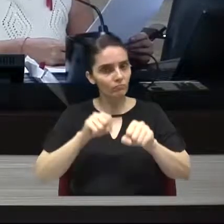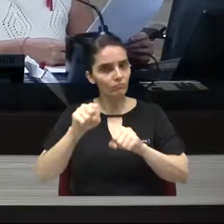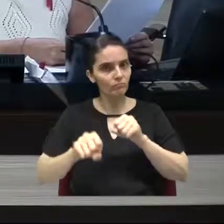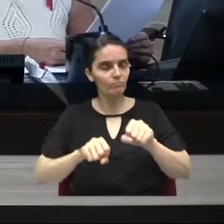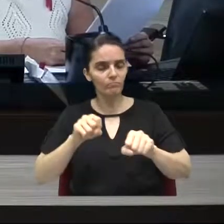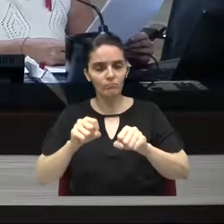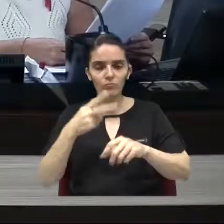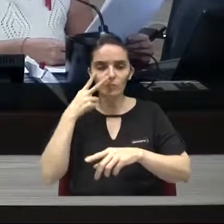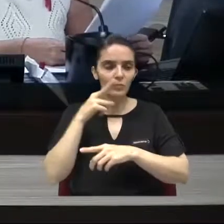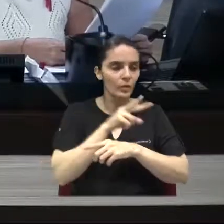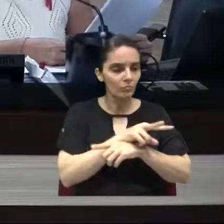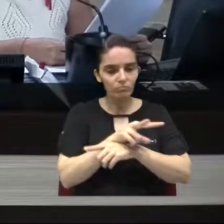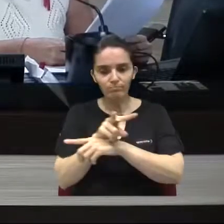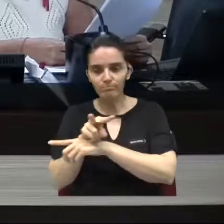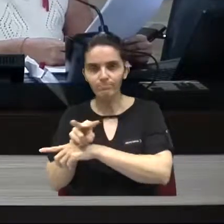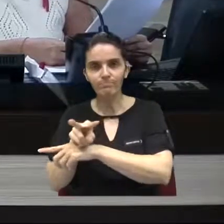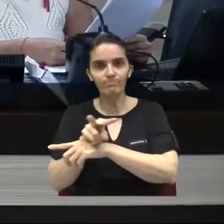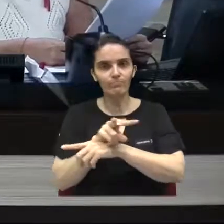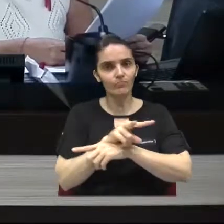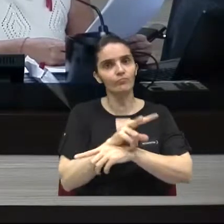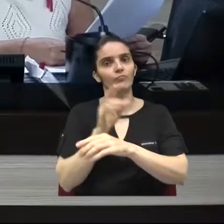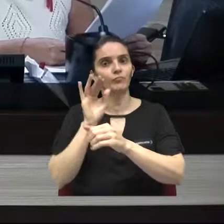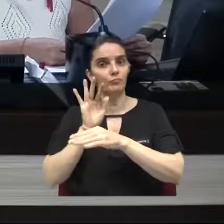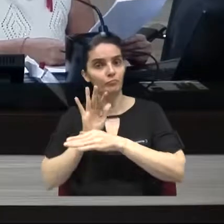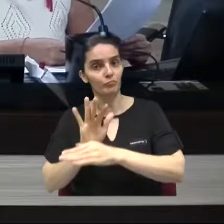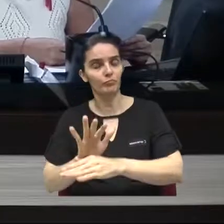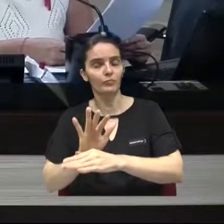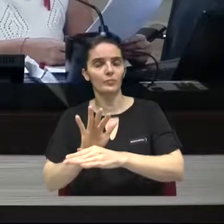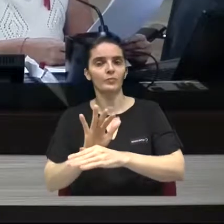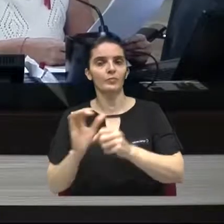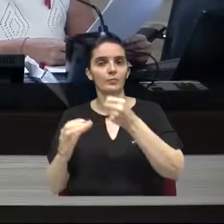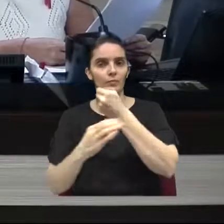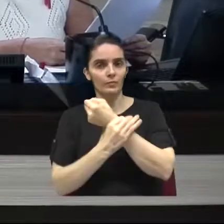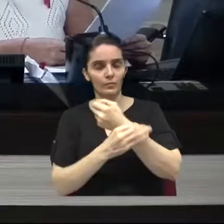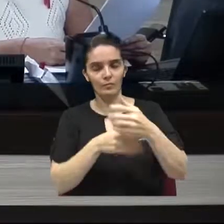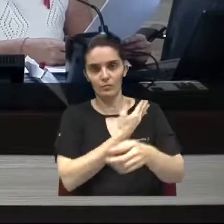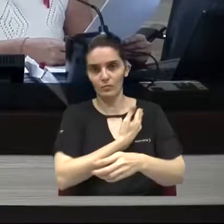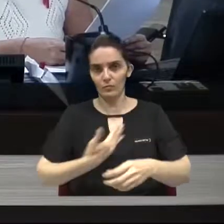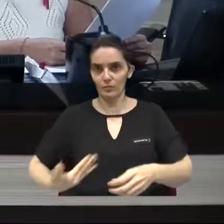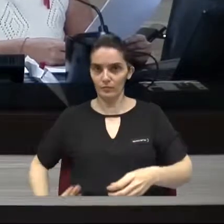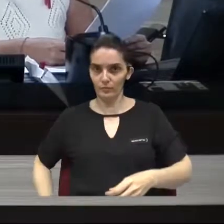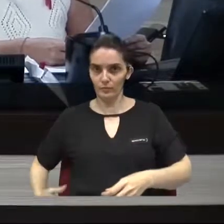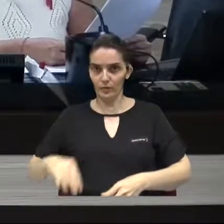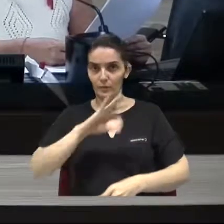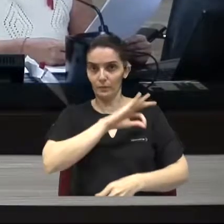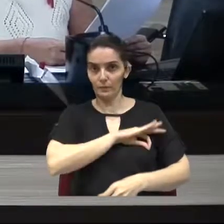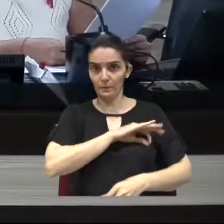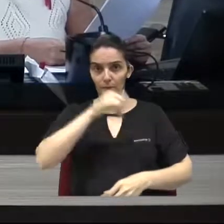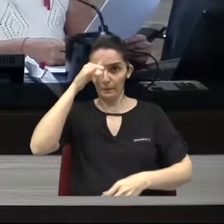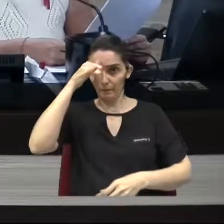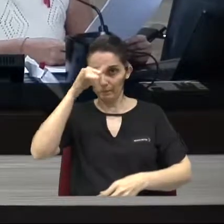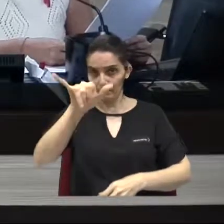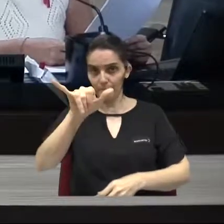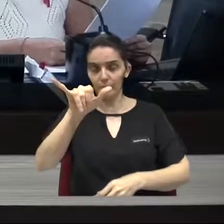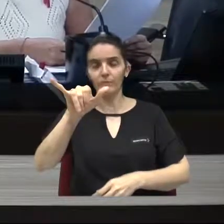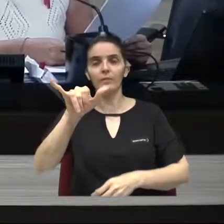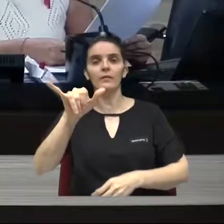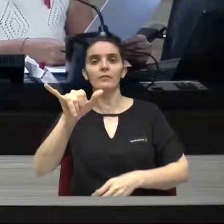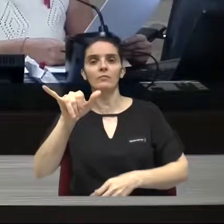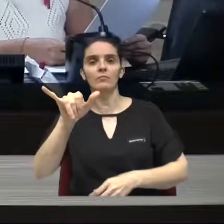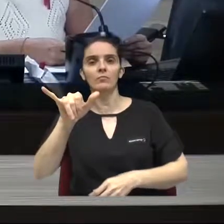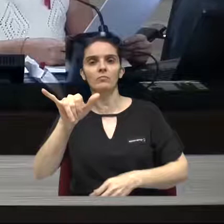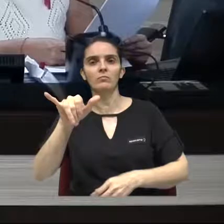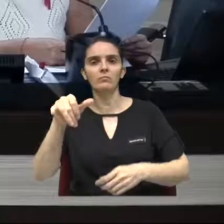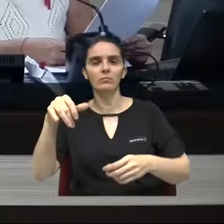operacional da corporação e ou órgãos do governo e segurança pública, policiamento preventivo comunitário e combate